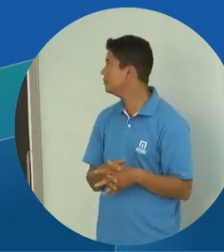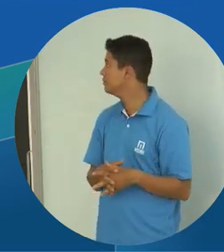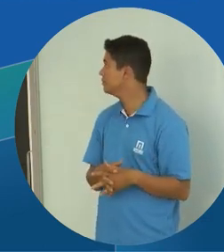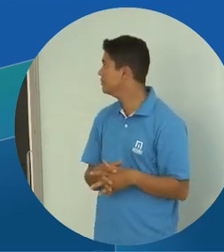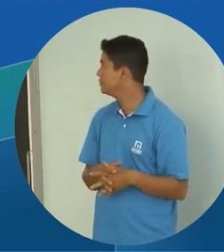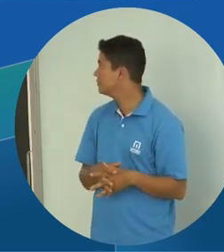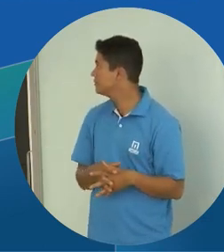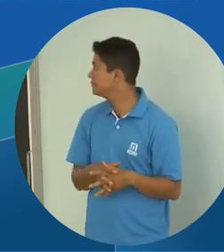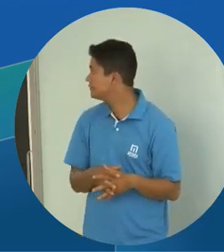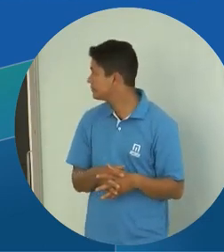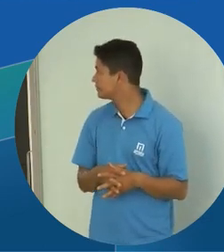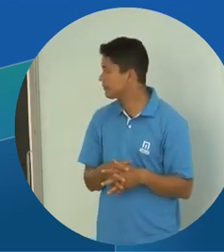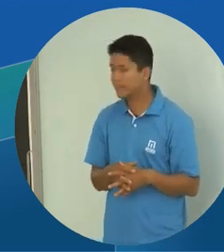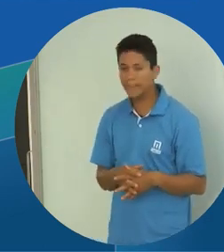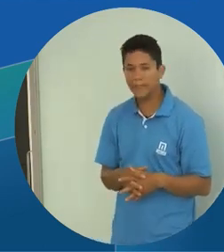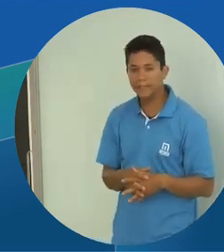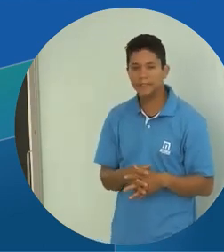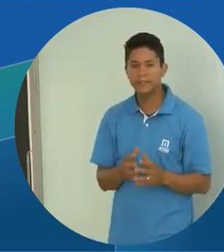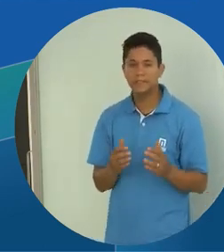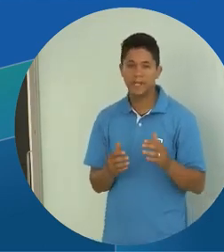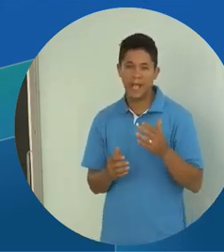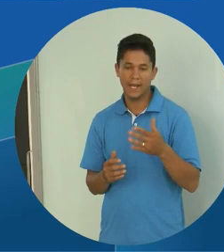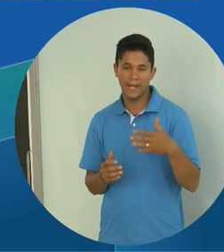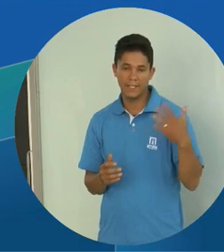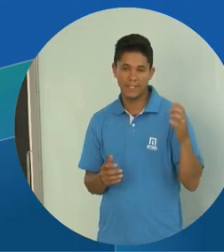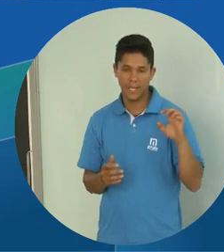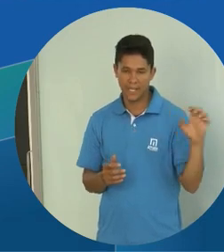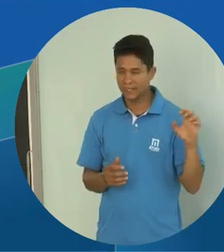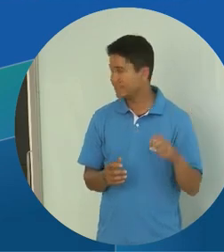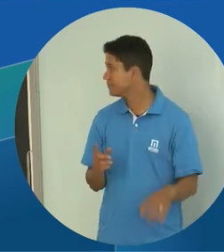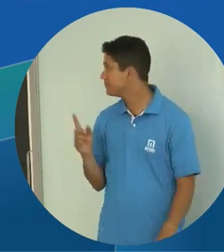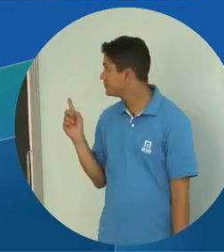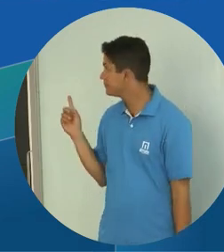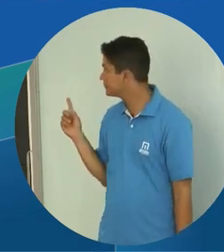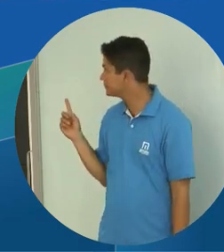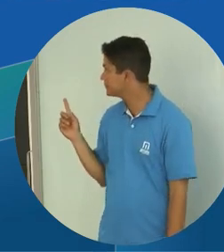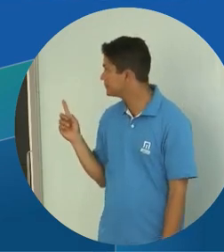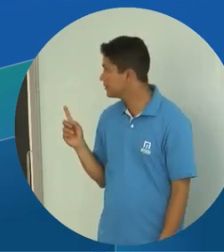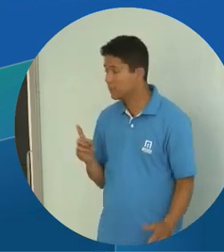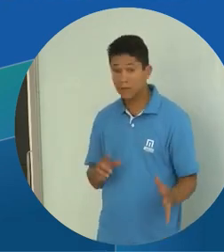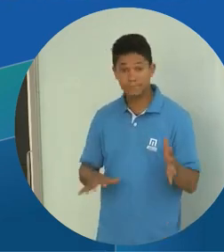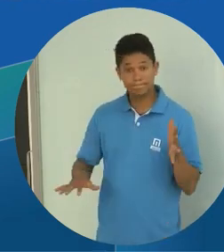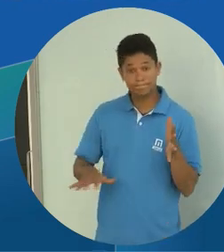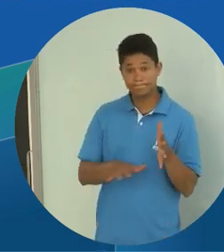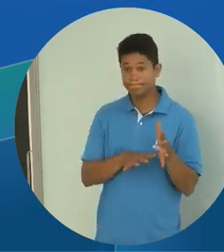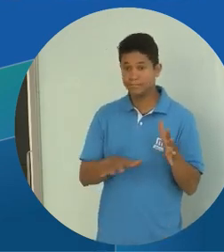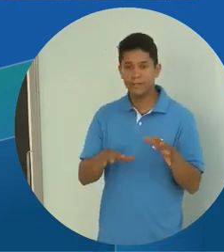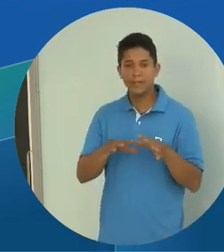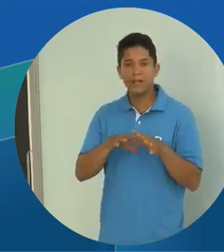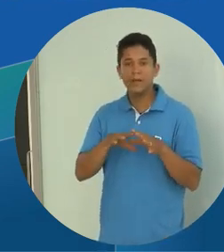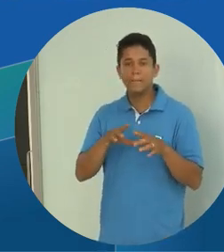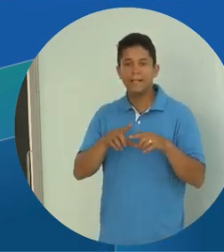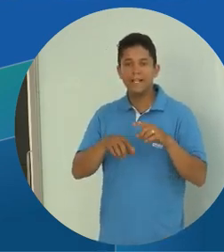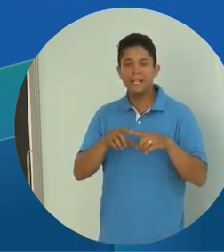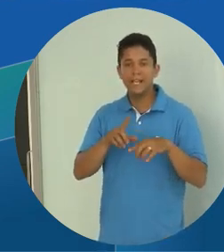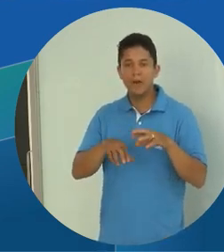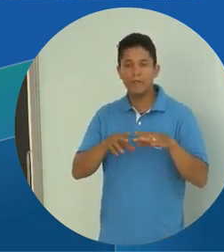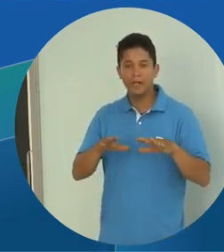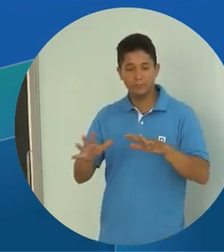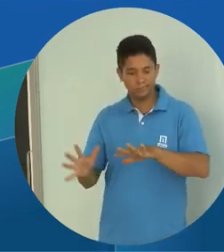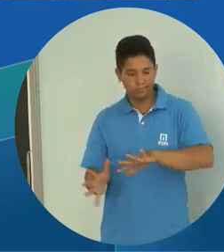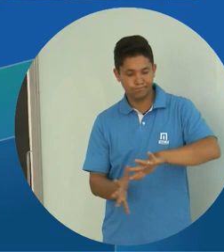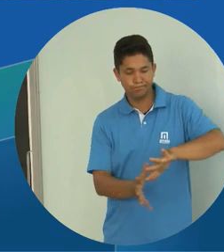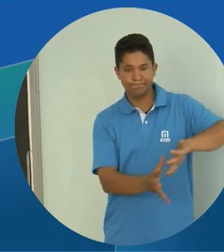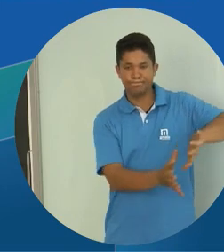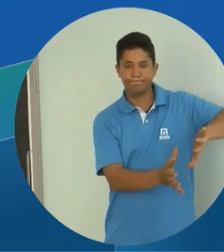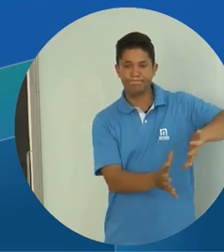e na margem esquerda aqui, ela carreou muito material. Né? Ela solopou muito material,